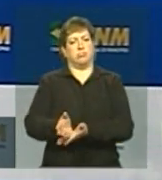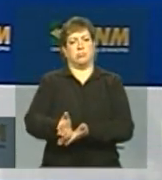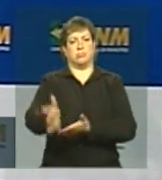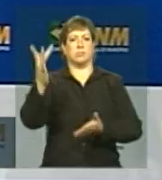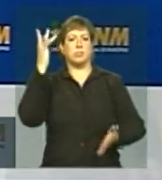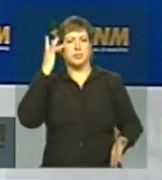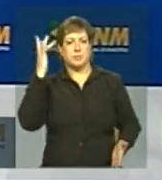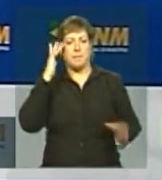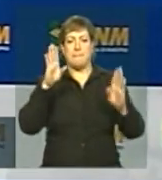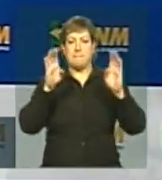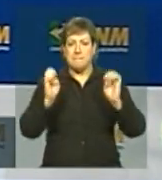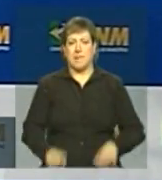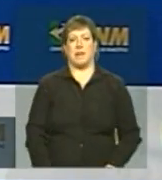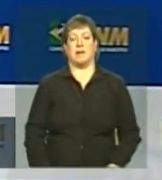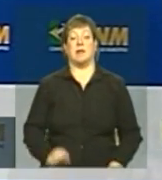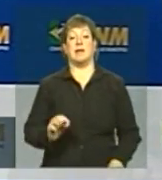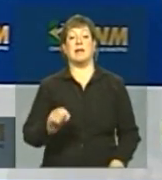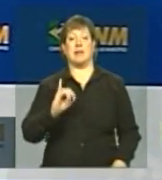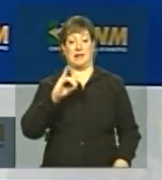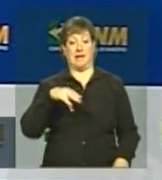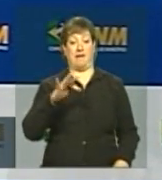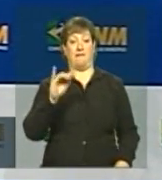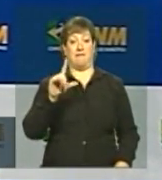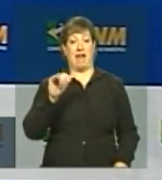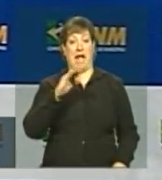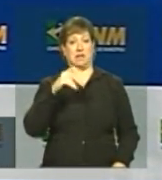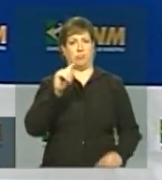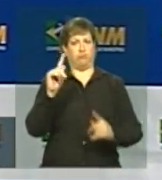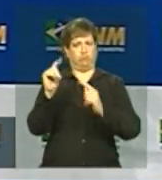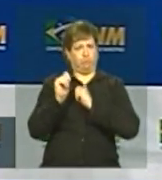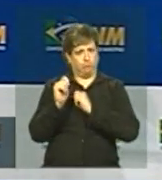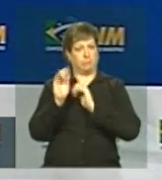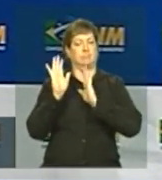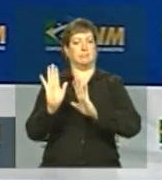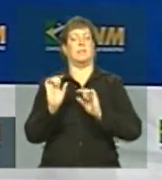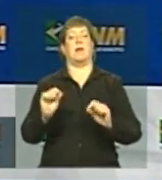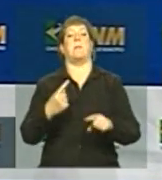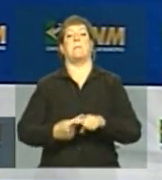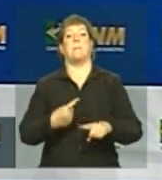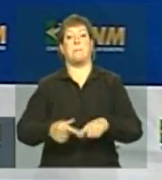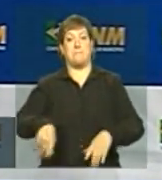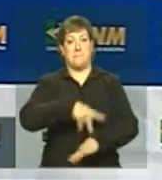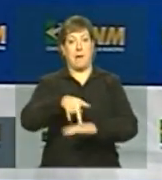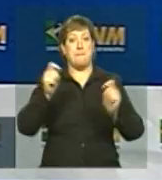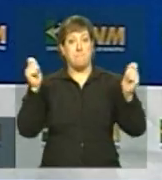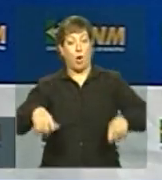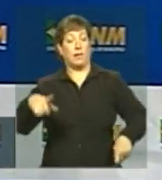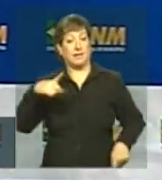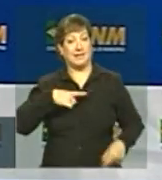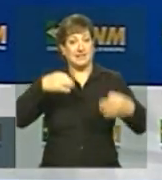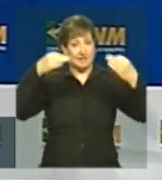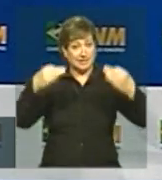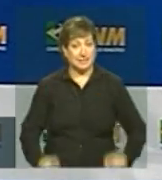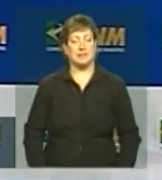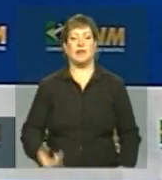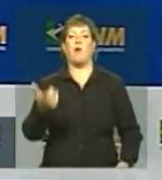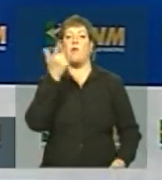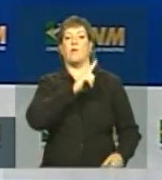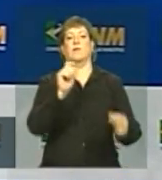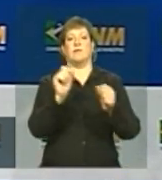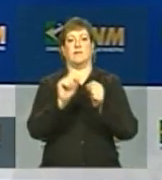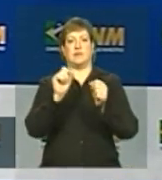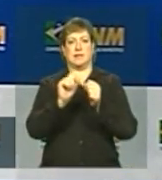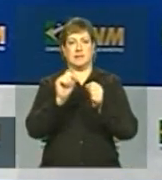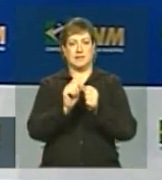equilibrado, em que a inflação esteja sob controle, que o país possa ter certeza que está gerando